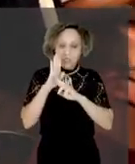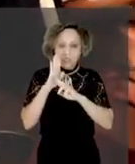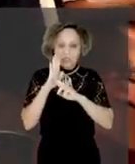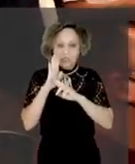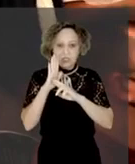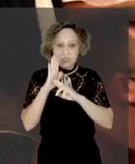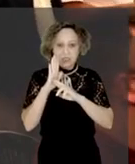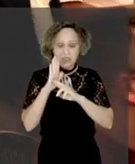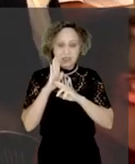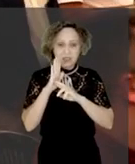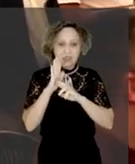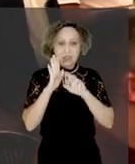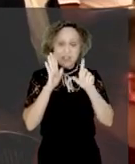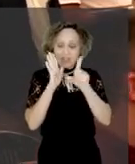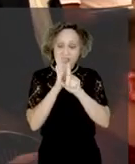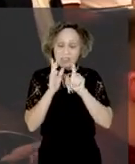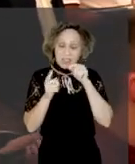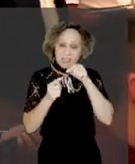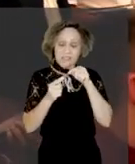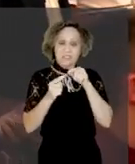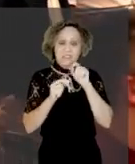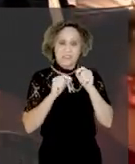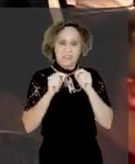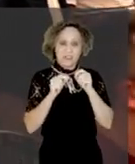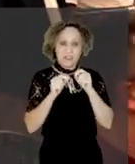Cadê o Felipe?